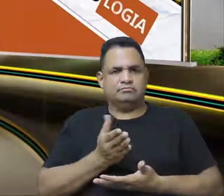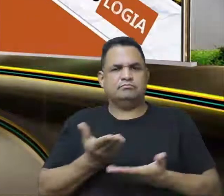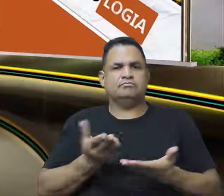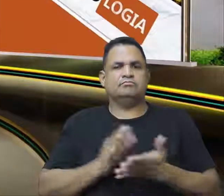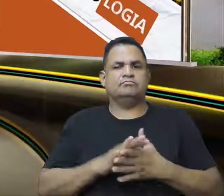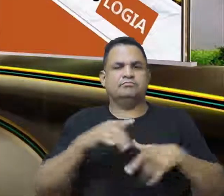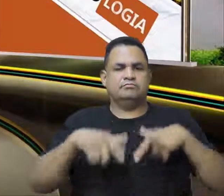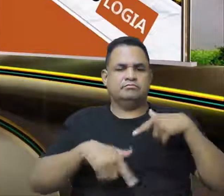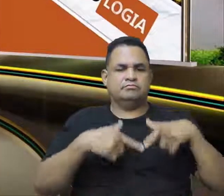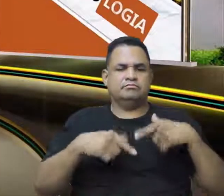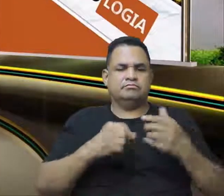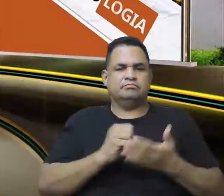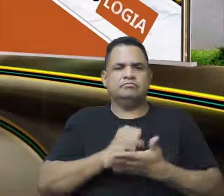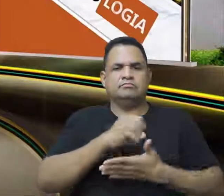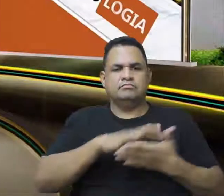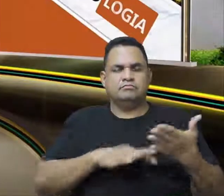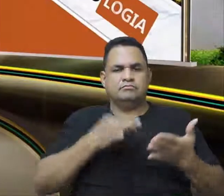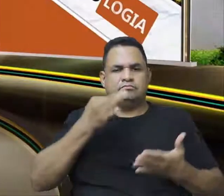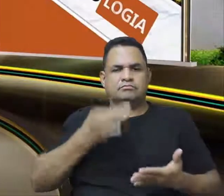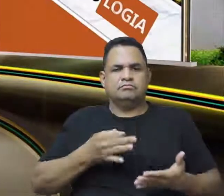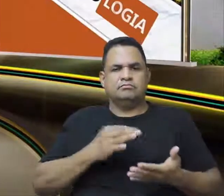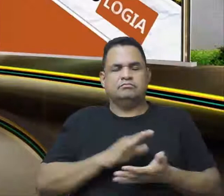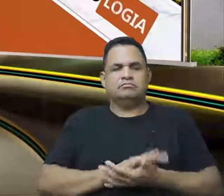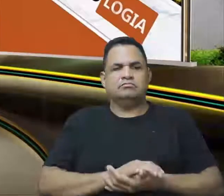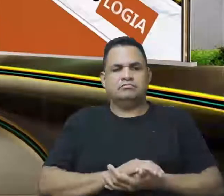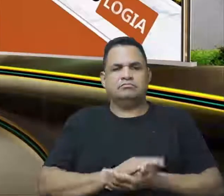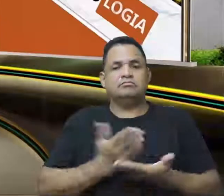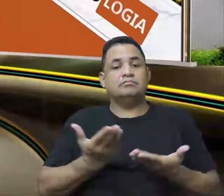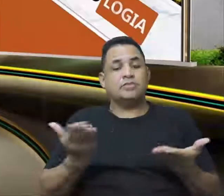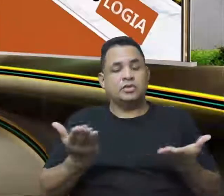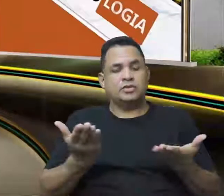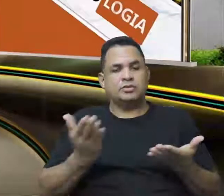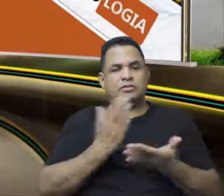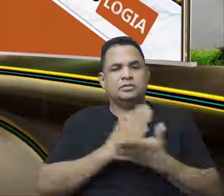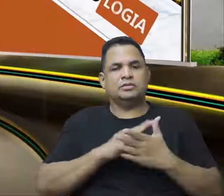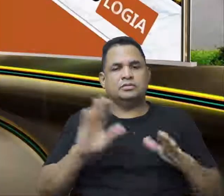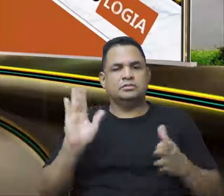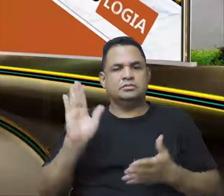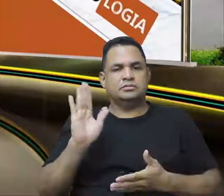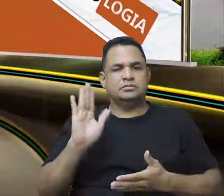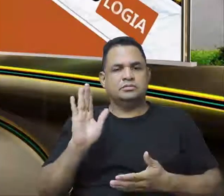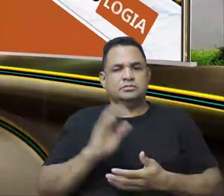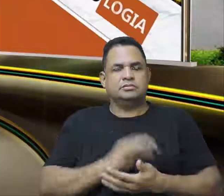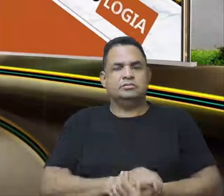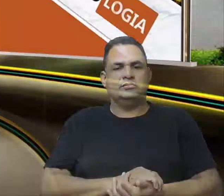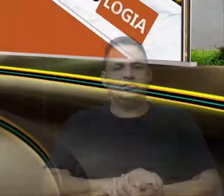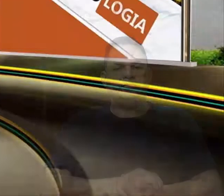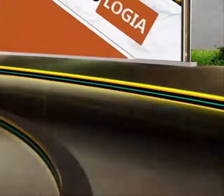trabalhou essas questões, tá certo? E por hoje é só, até a próxima aula.